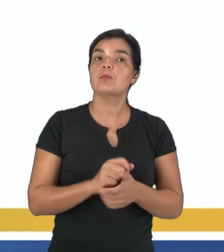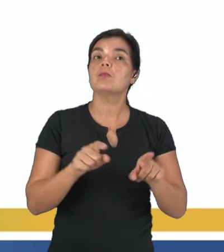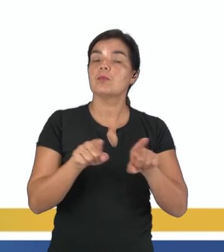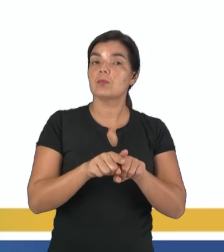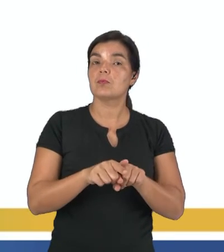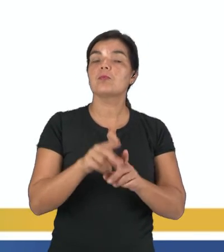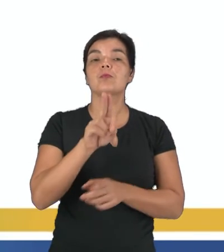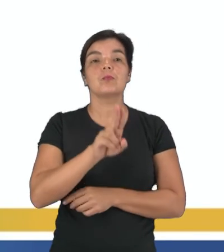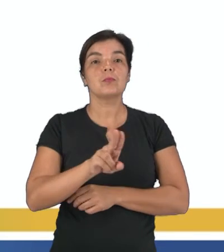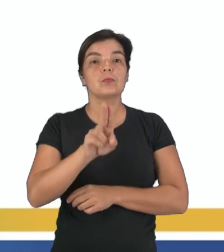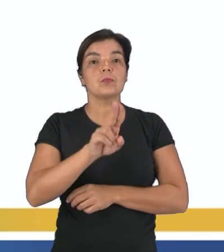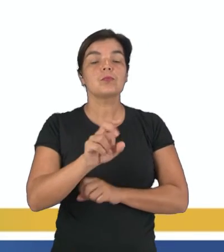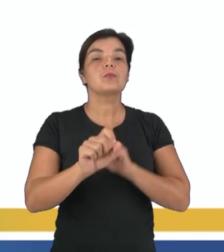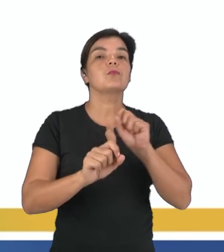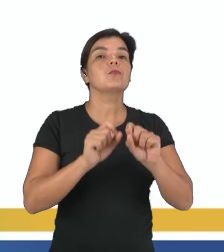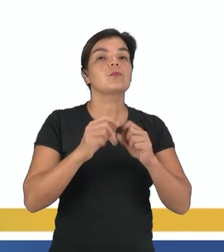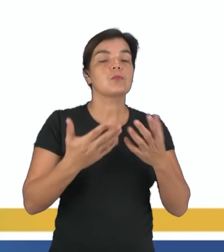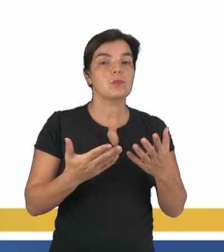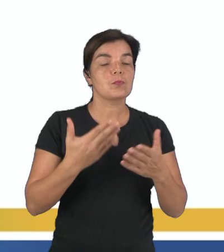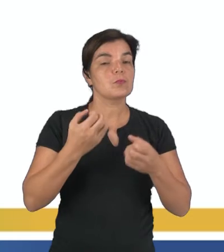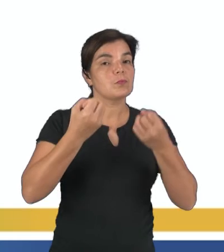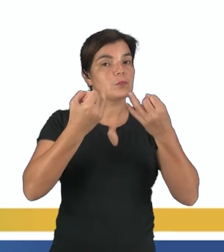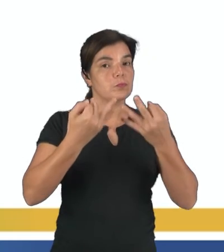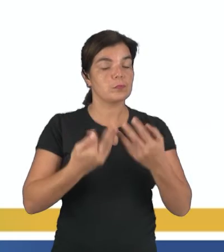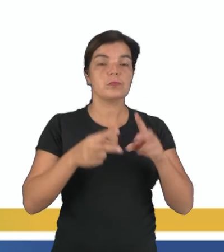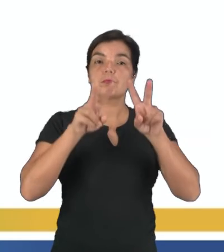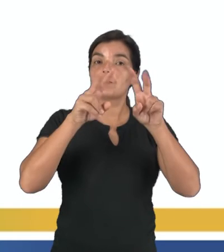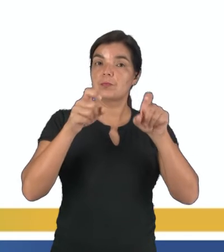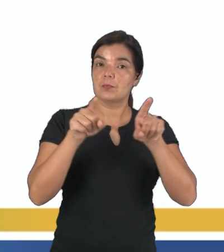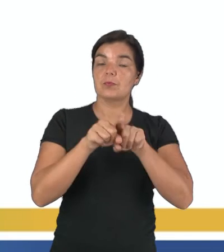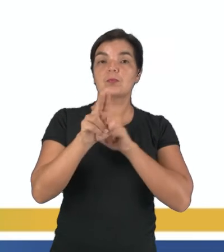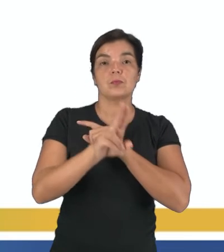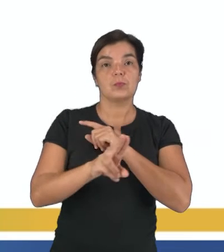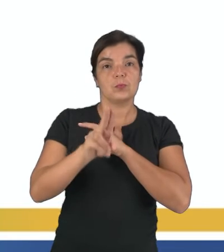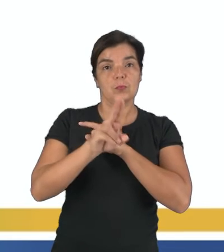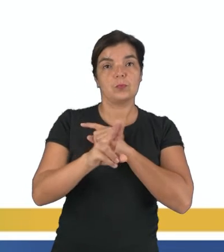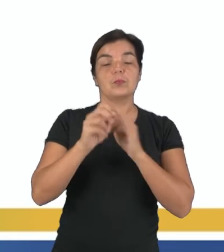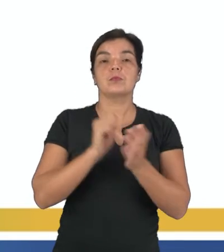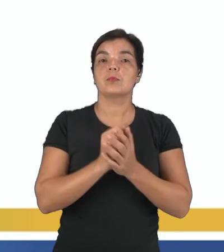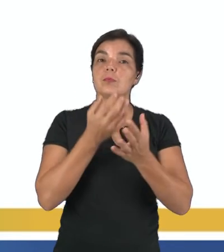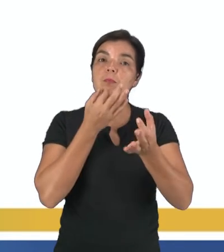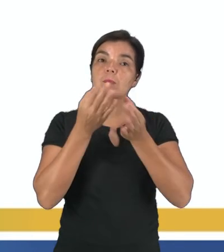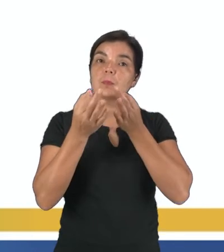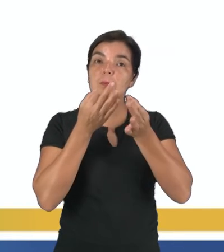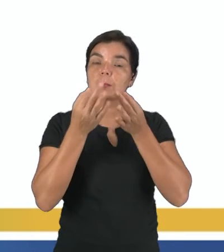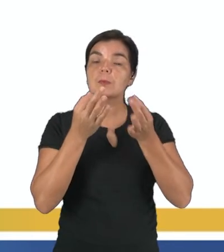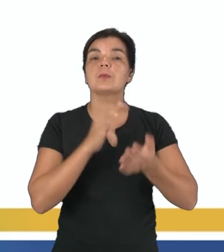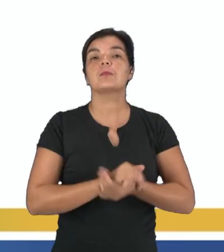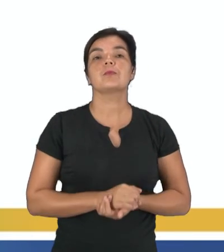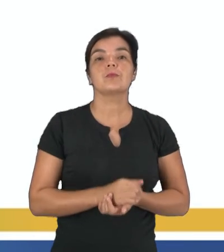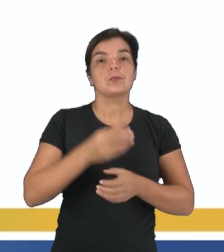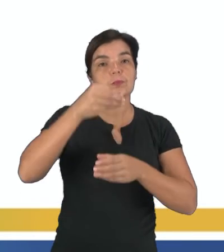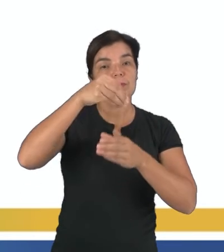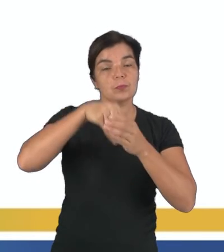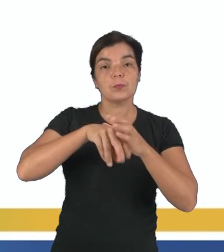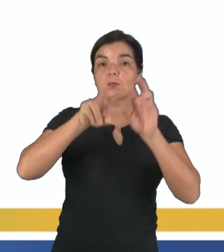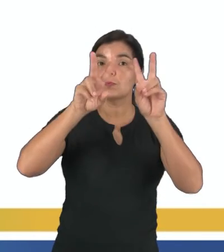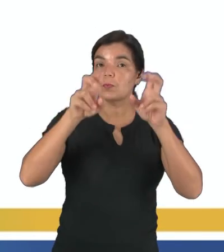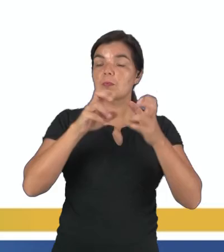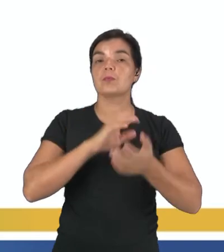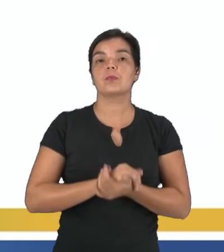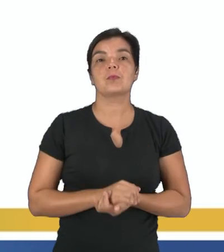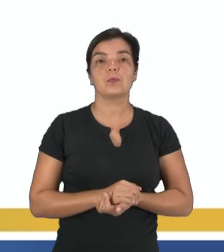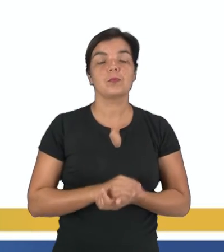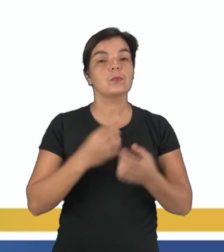aí, eu desenvolvo o tema, uso ali a minha argumentação, tá, dentro daquele tema,